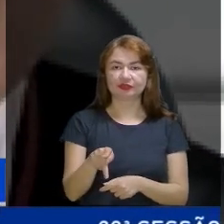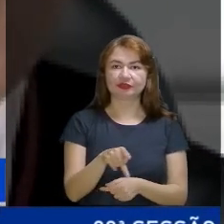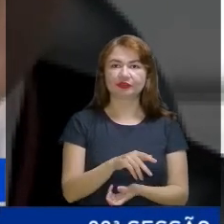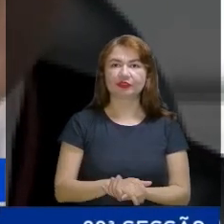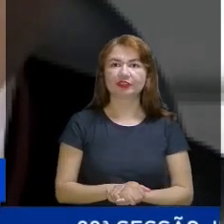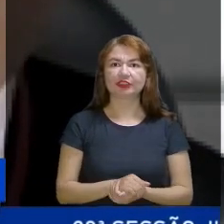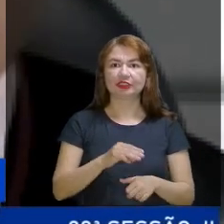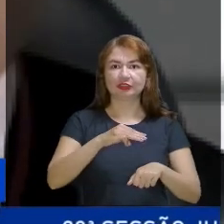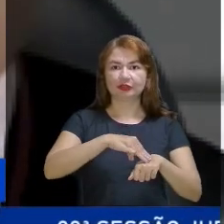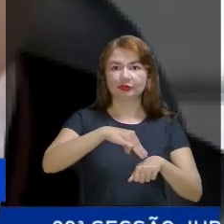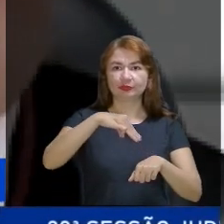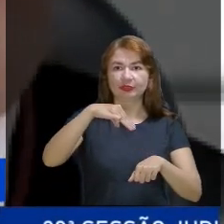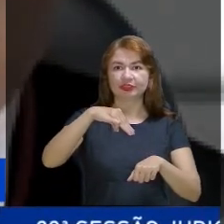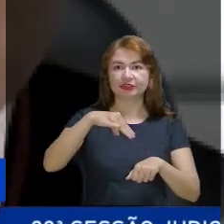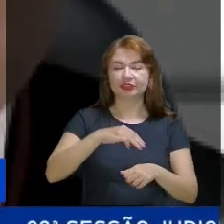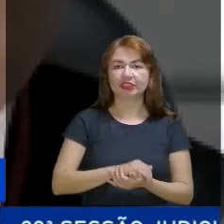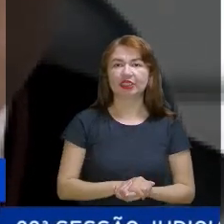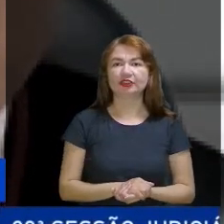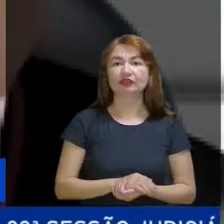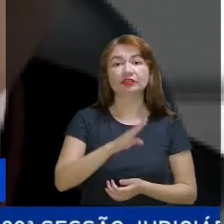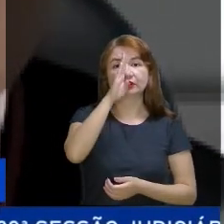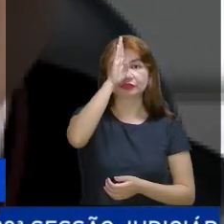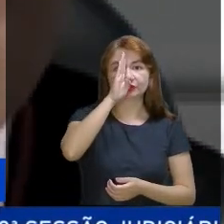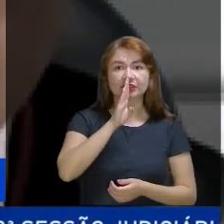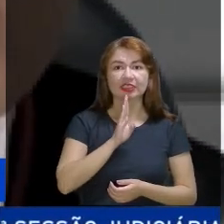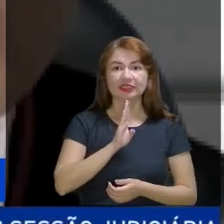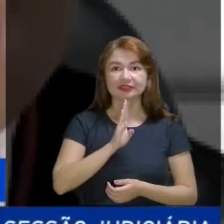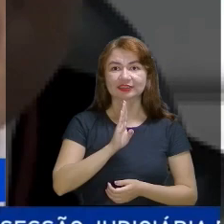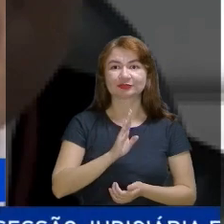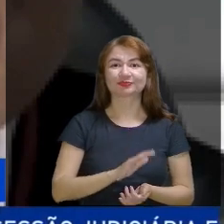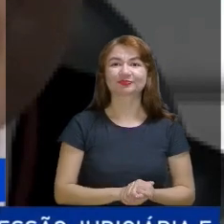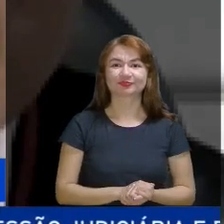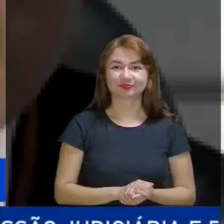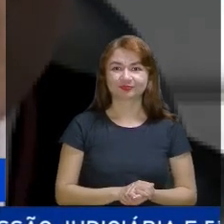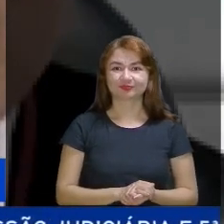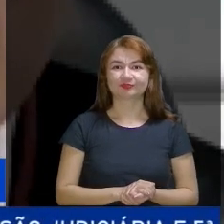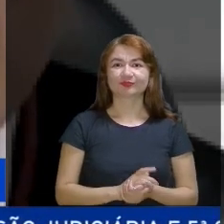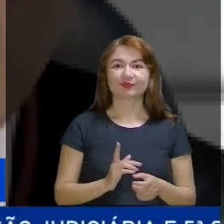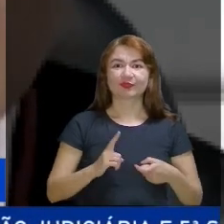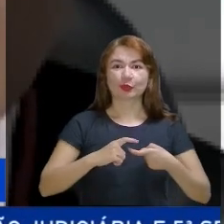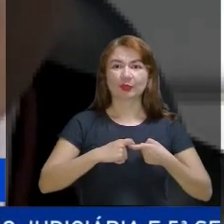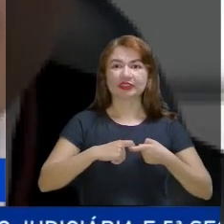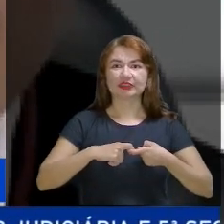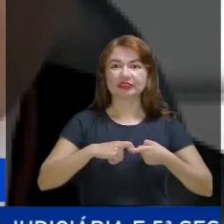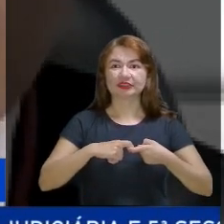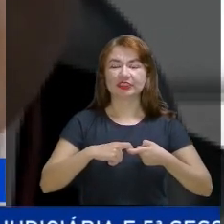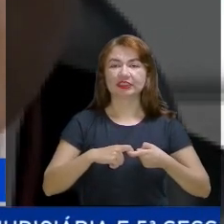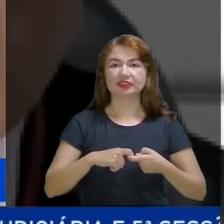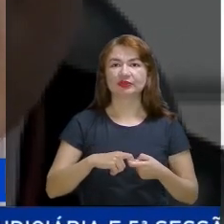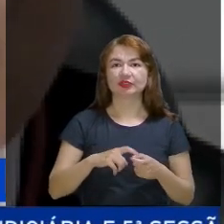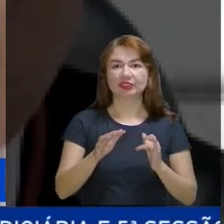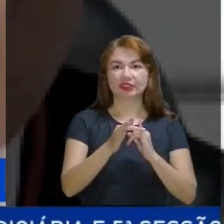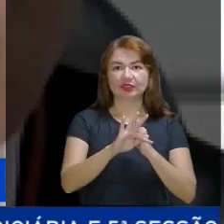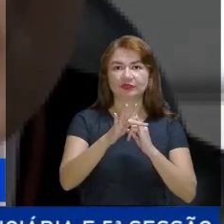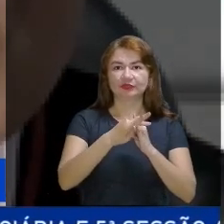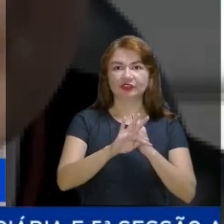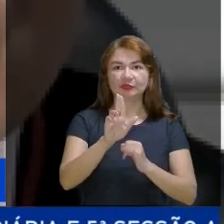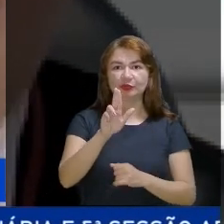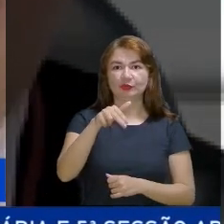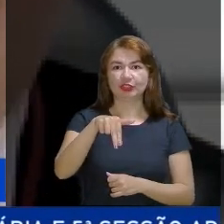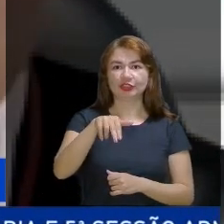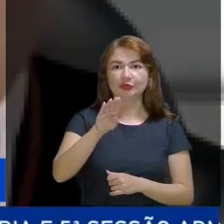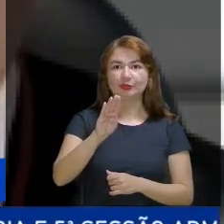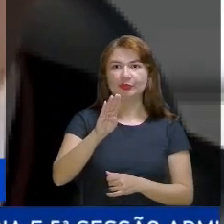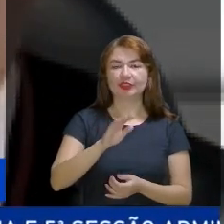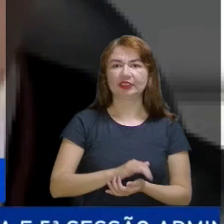mestrado, e ele saiu gratuito, graças a essa parceria do IFAP com a NB e com a nossa